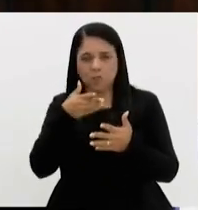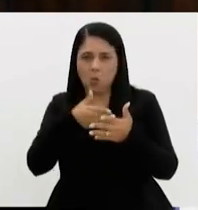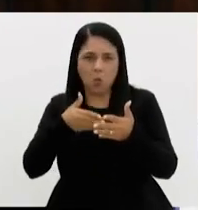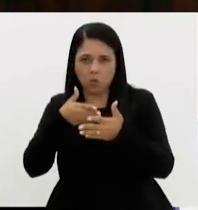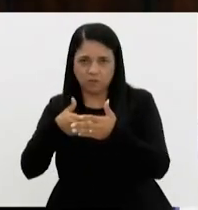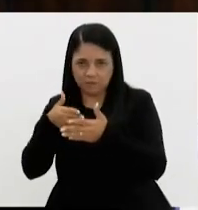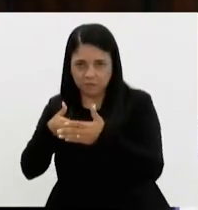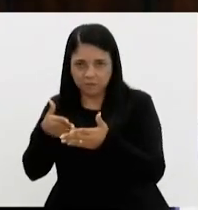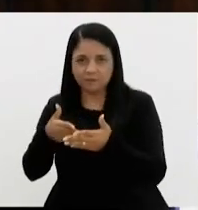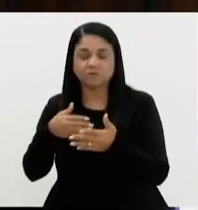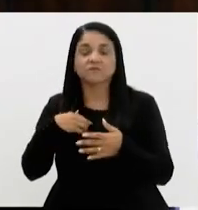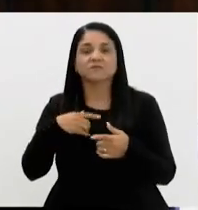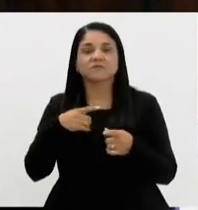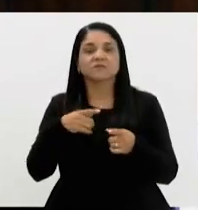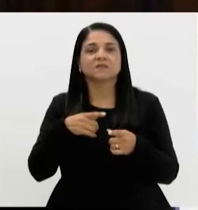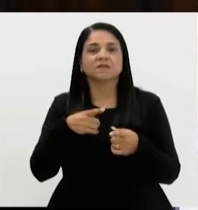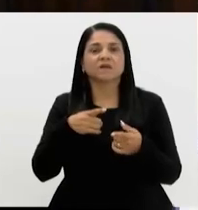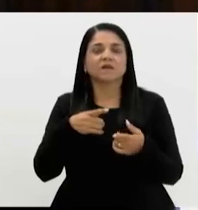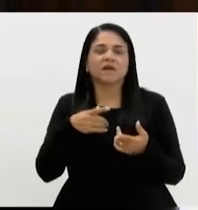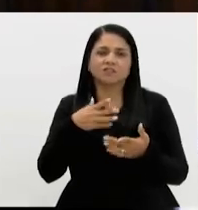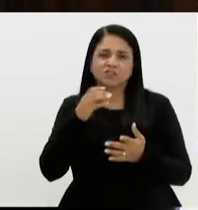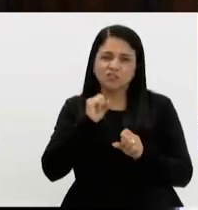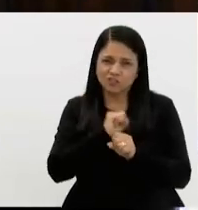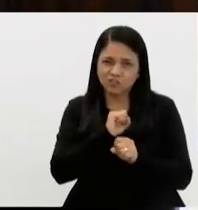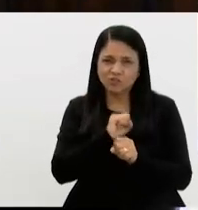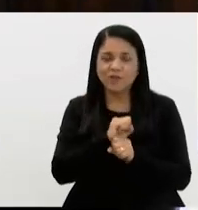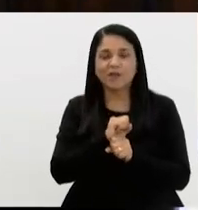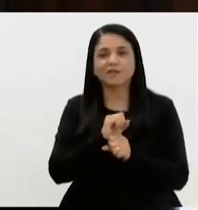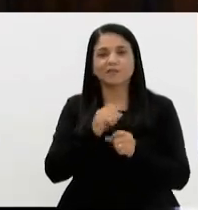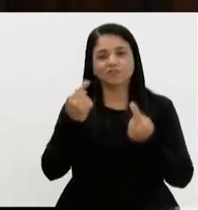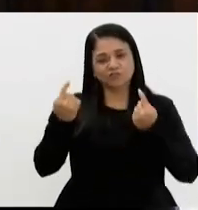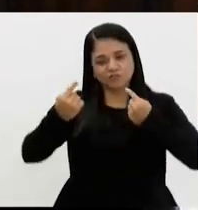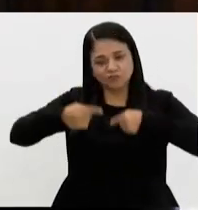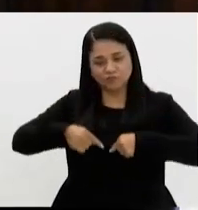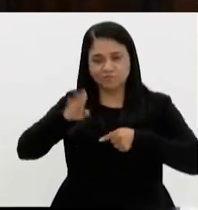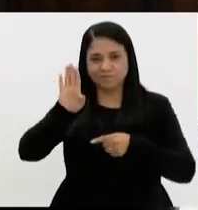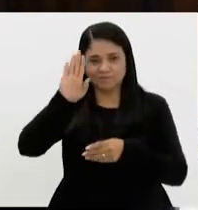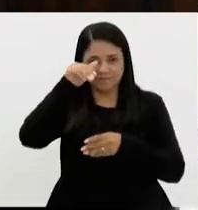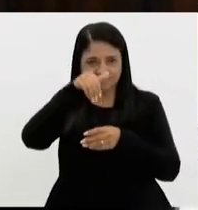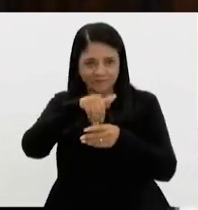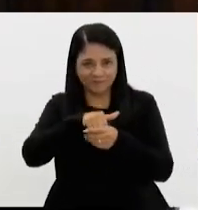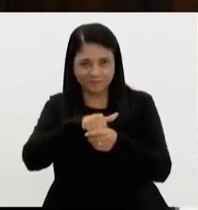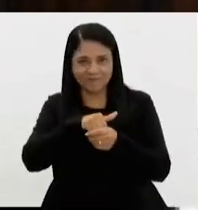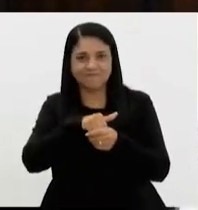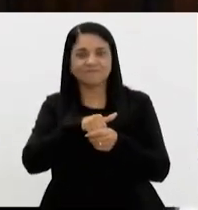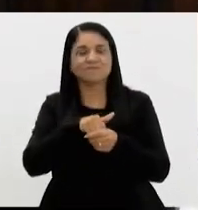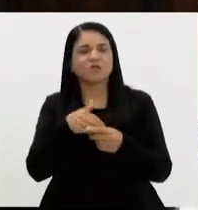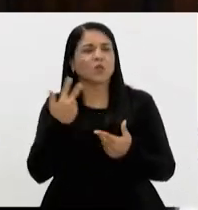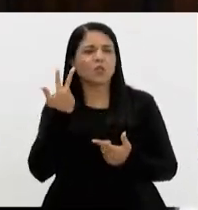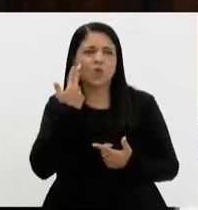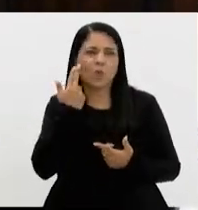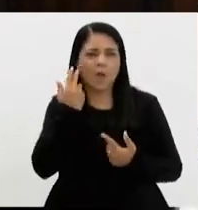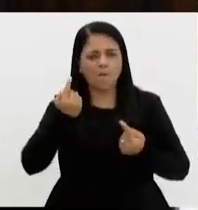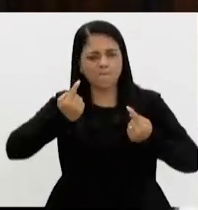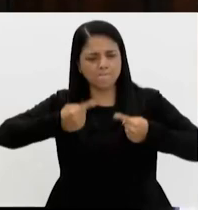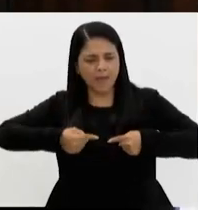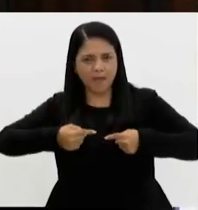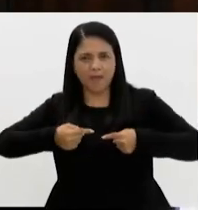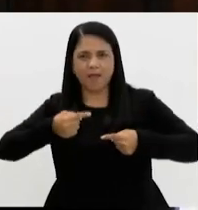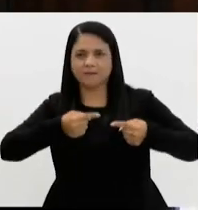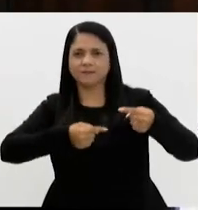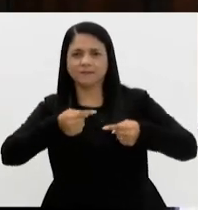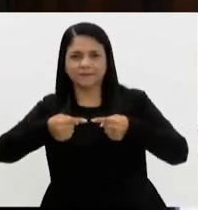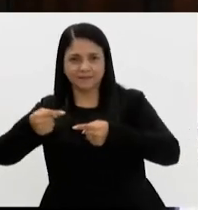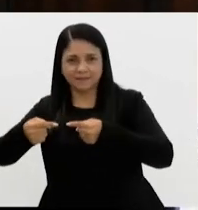última rácio a gente sempre espera que que as disputas eleitorais ocorram dentro da maior normalidade eh dessa festa que é da